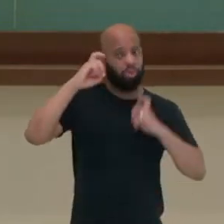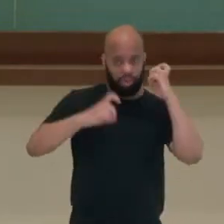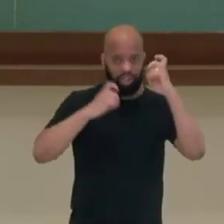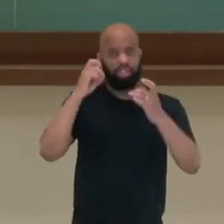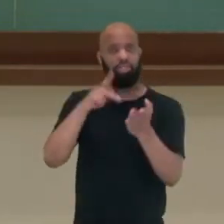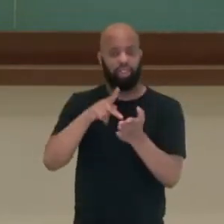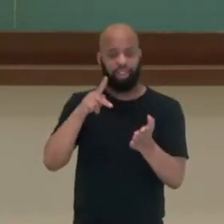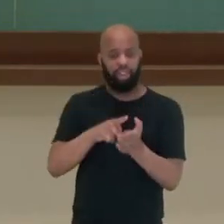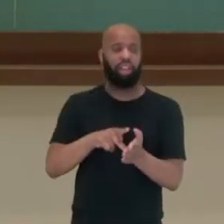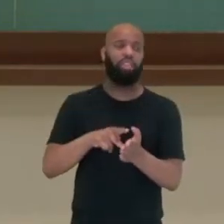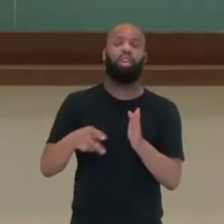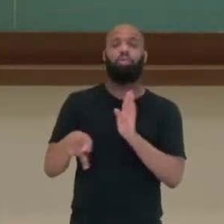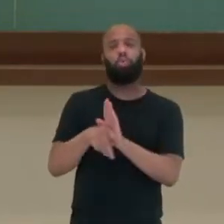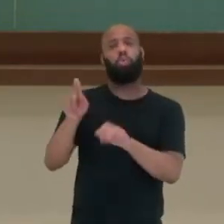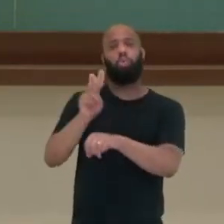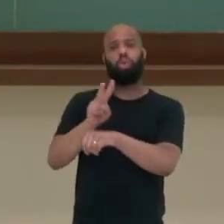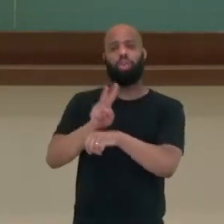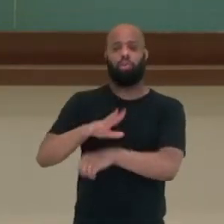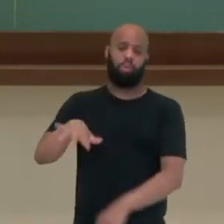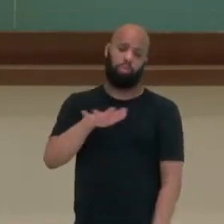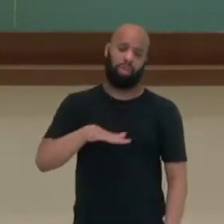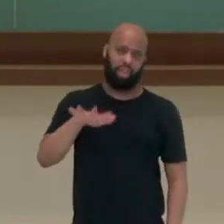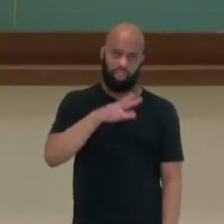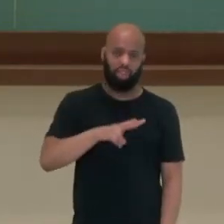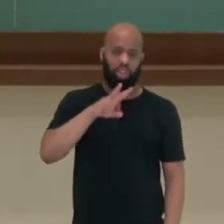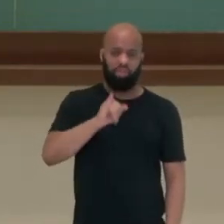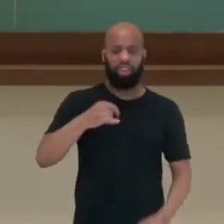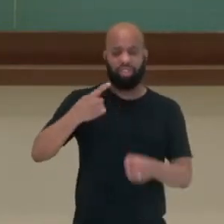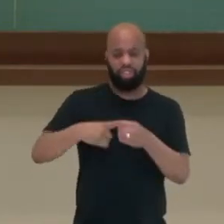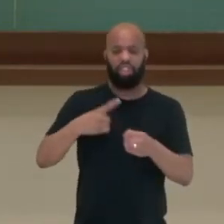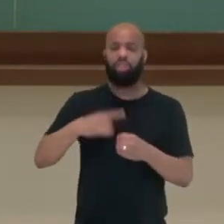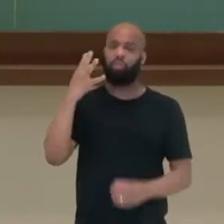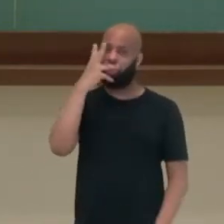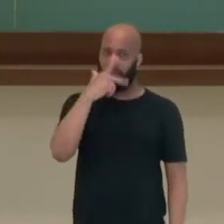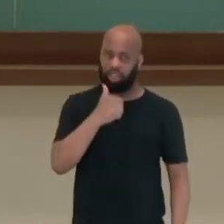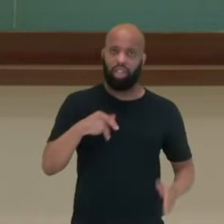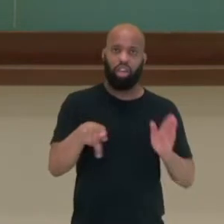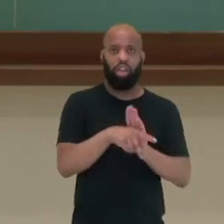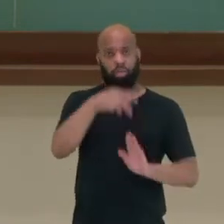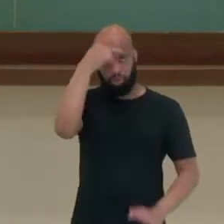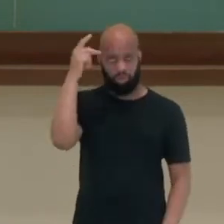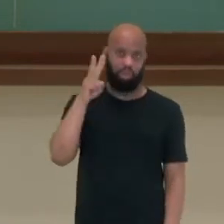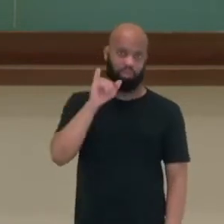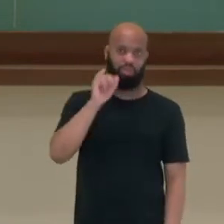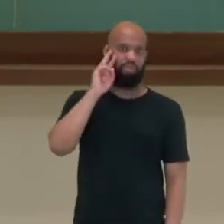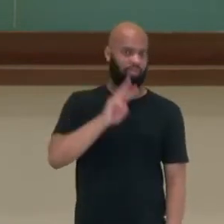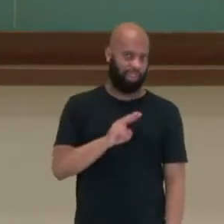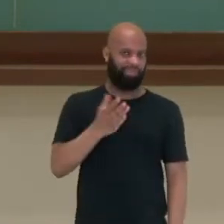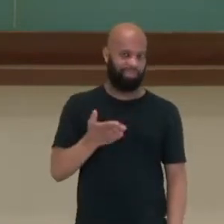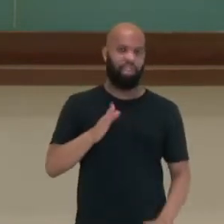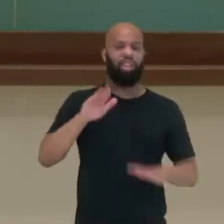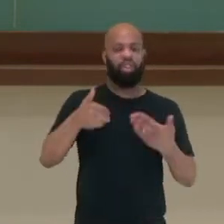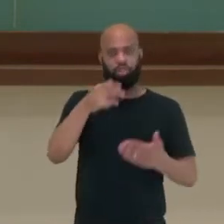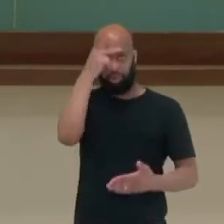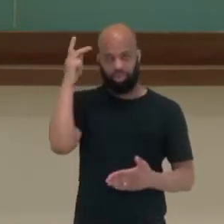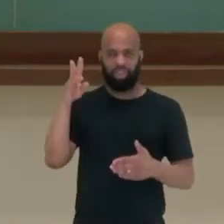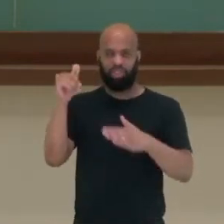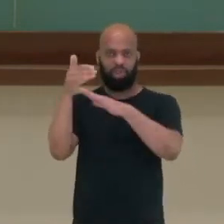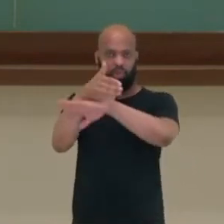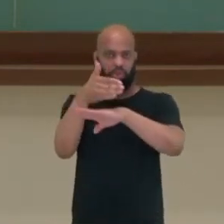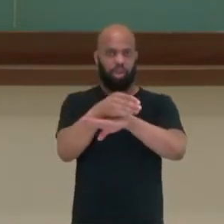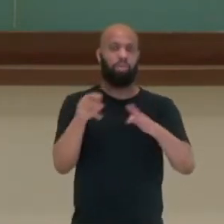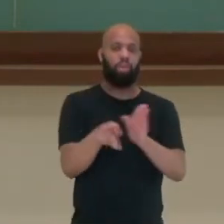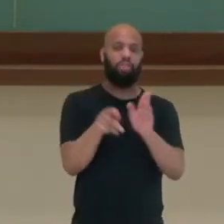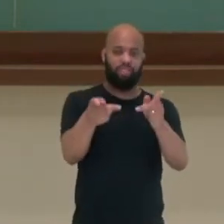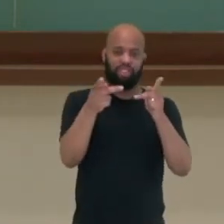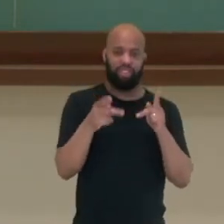também preservar o meio ambiente, deixando a cidade também bonita aos olhos de quem usufrui da mesma, de quem passa por lá para visitá-la